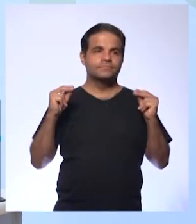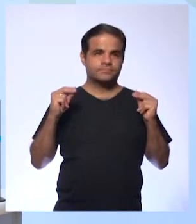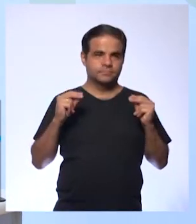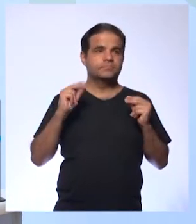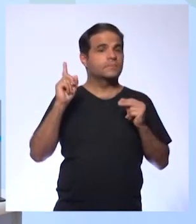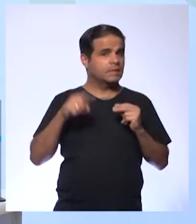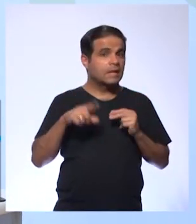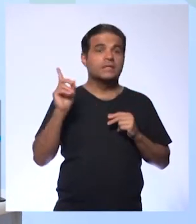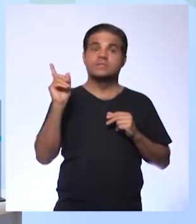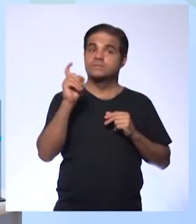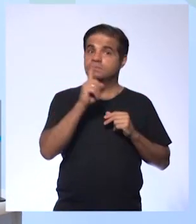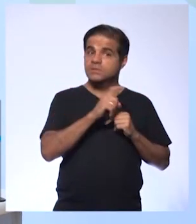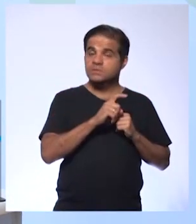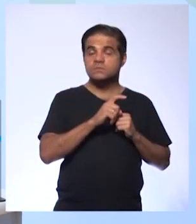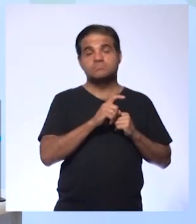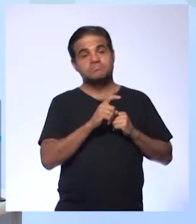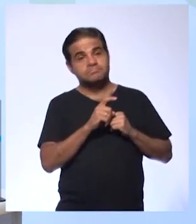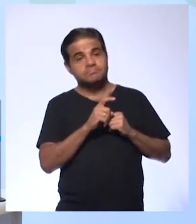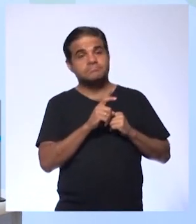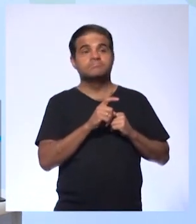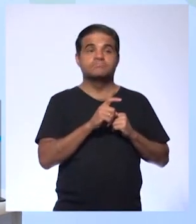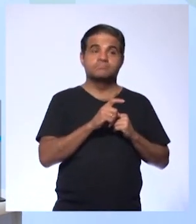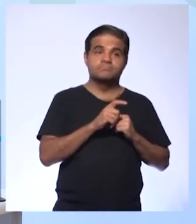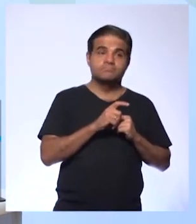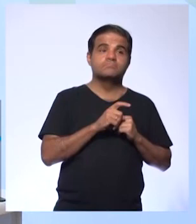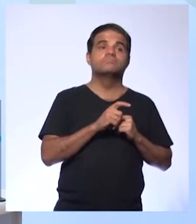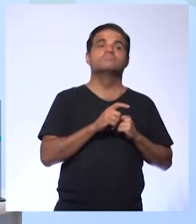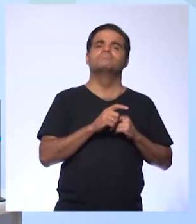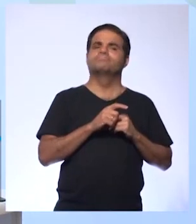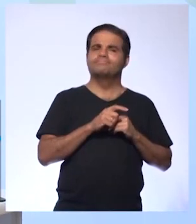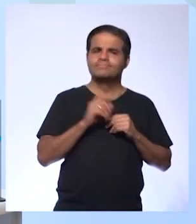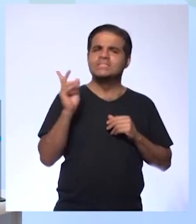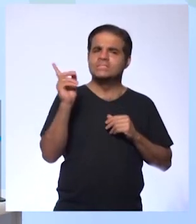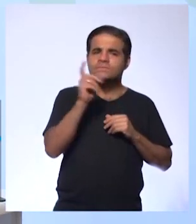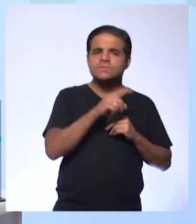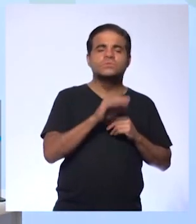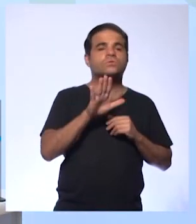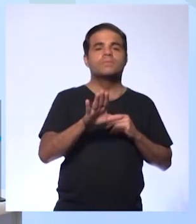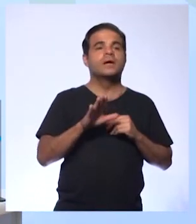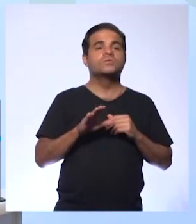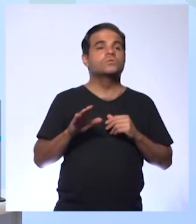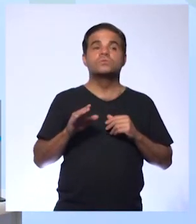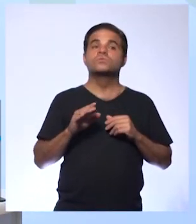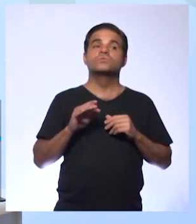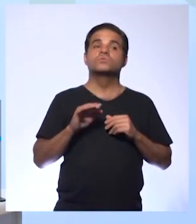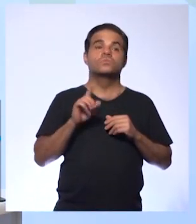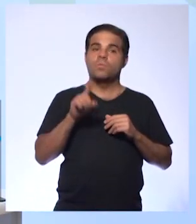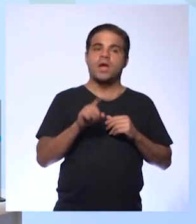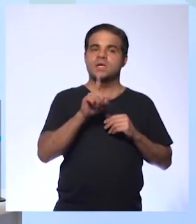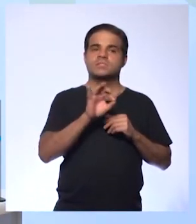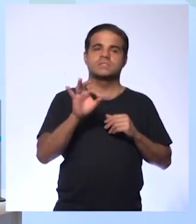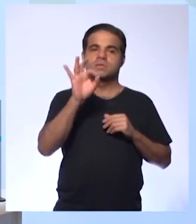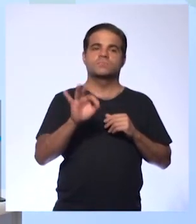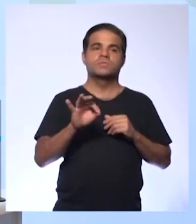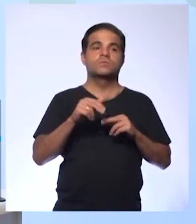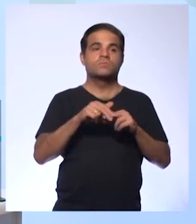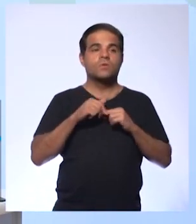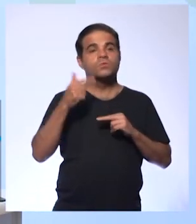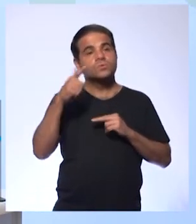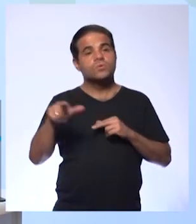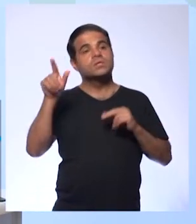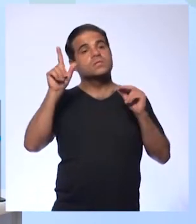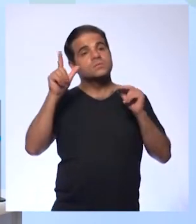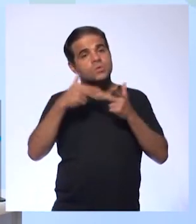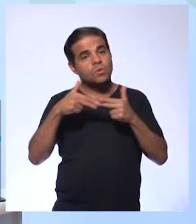é difícil? Probabilidade, assim, é bem difícil, mas não chega a 100%, por causa de outras